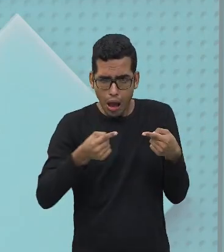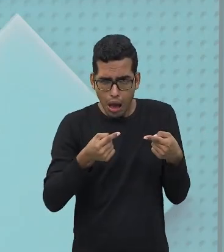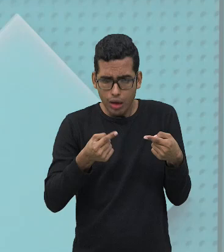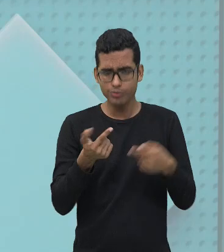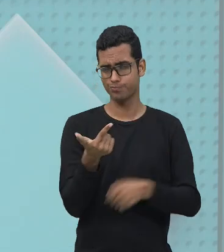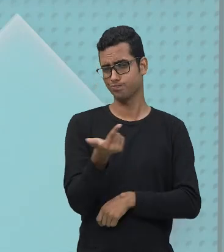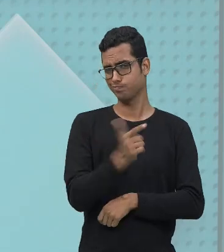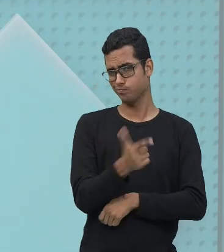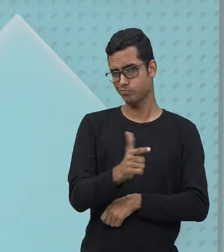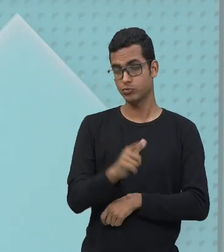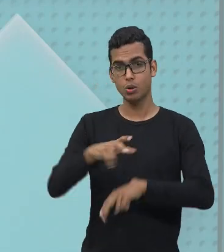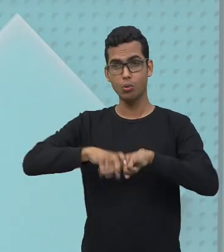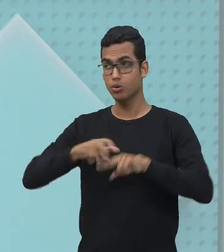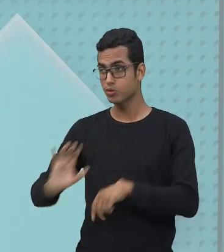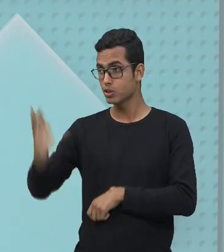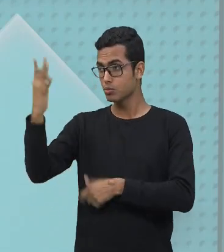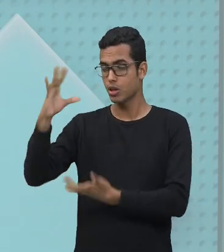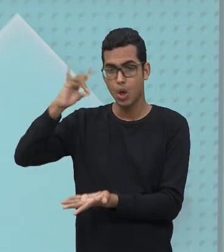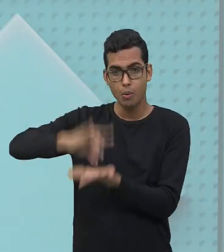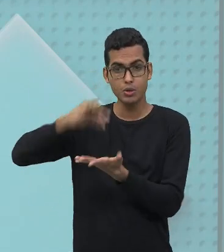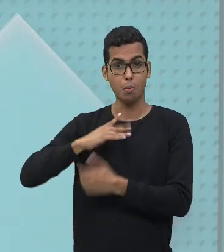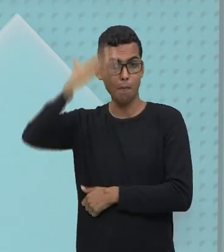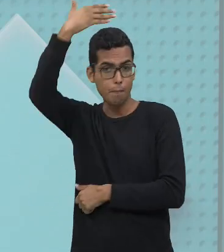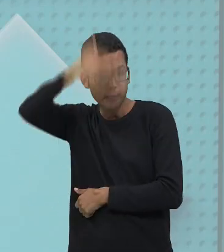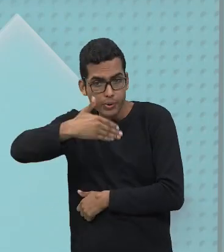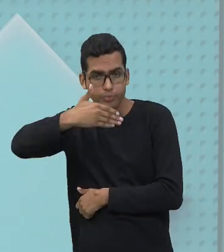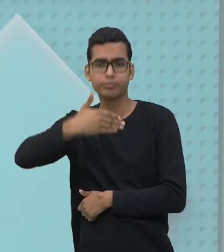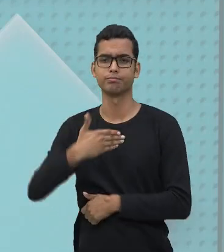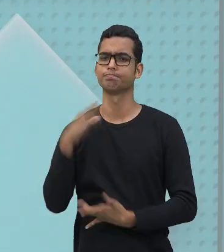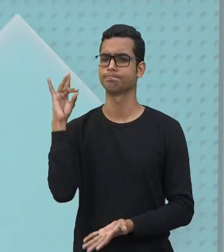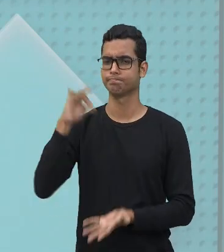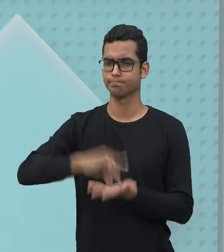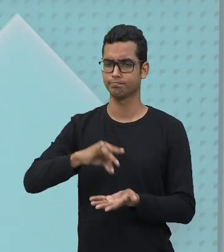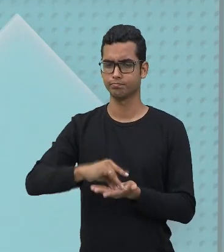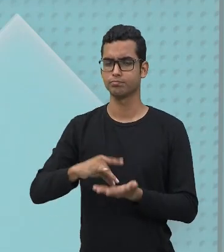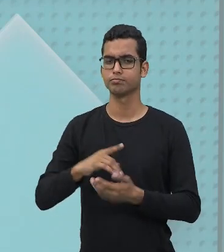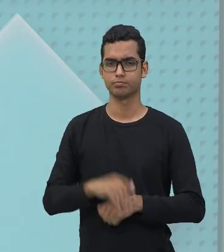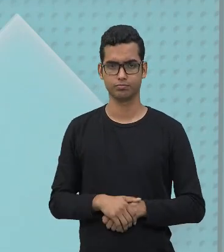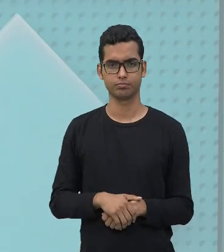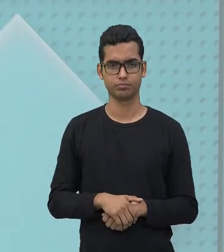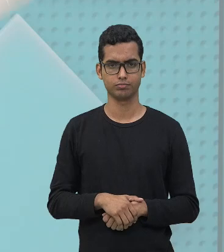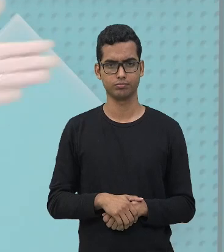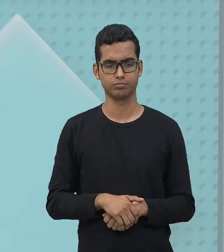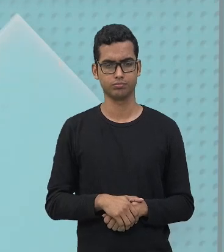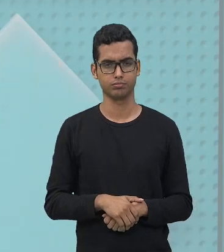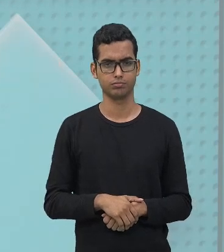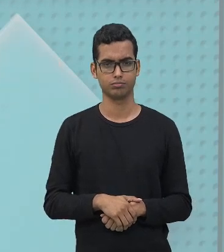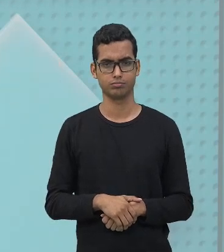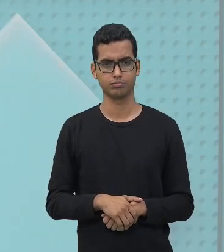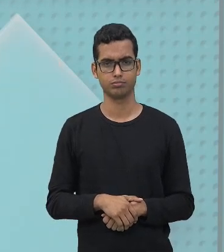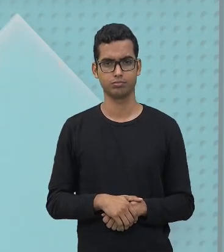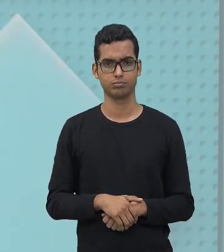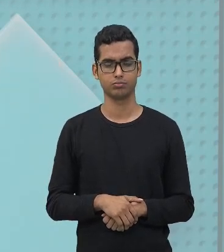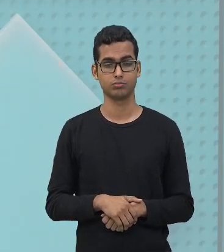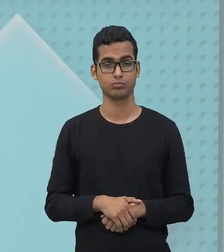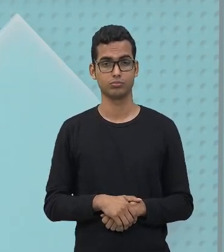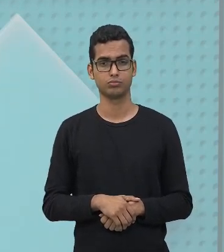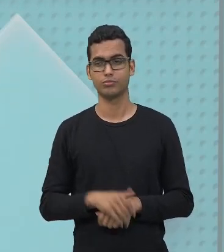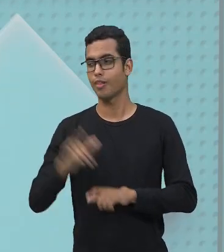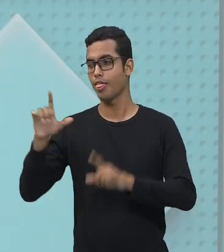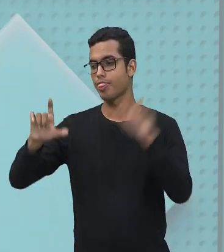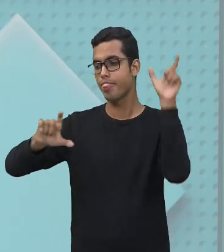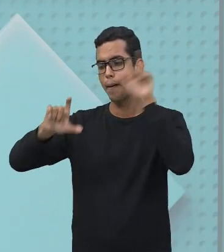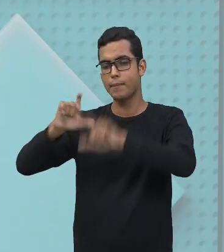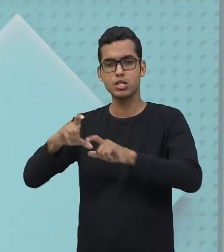só comprova tudo que ele quer comprovar. Então, o fato não depende de terceiros, não depende da